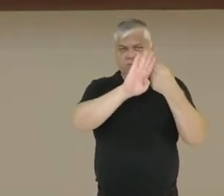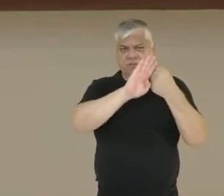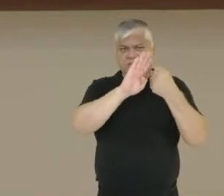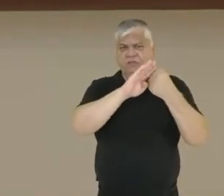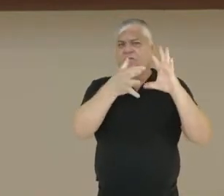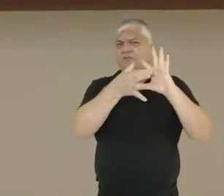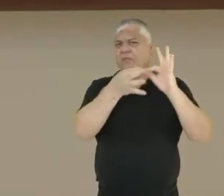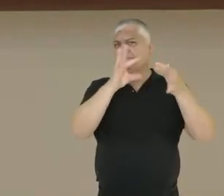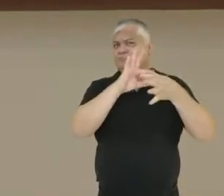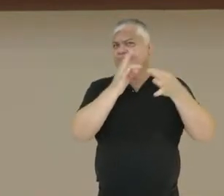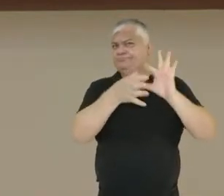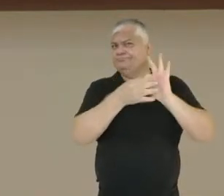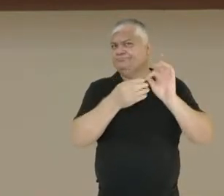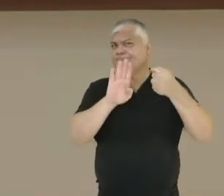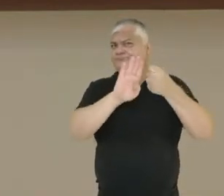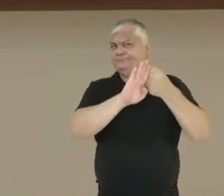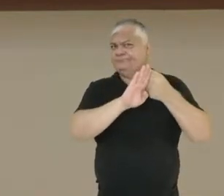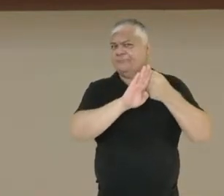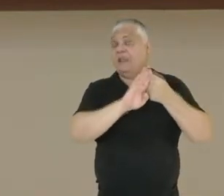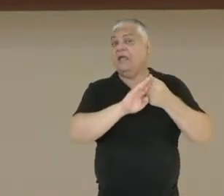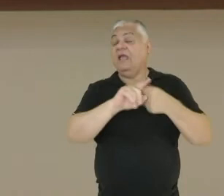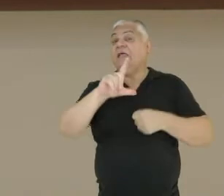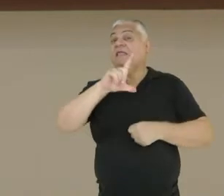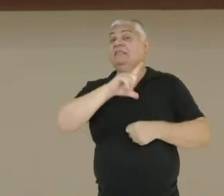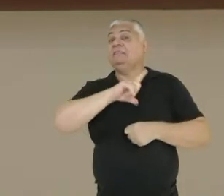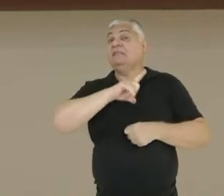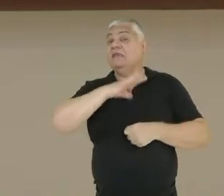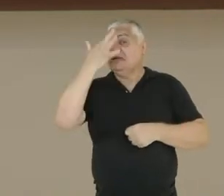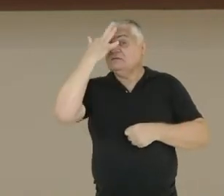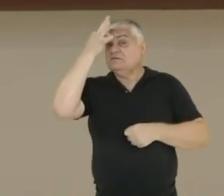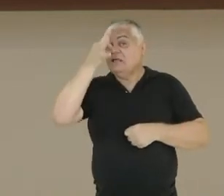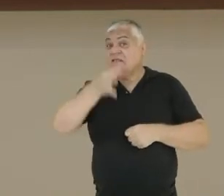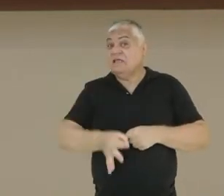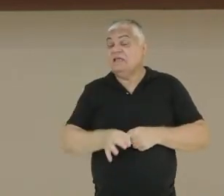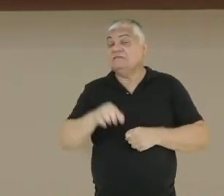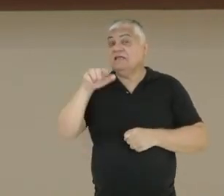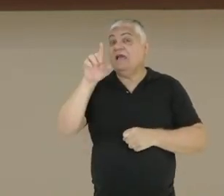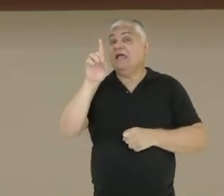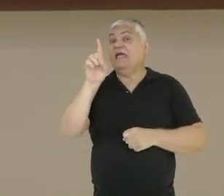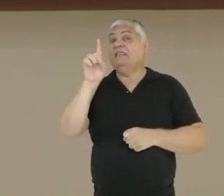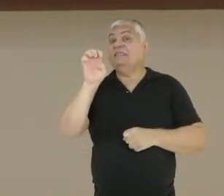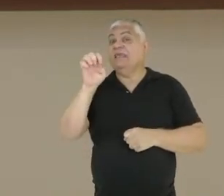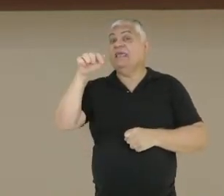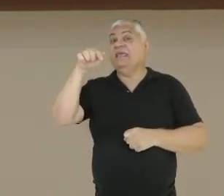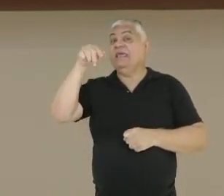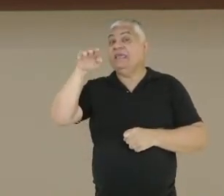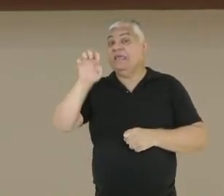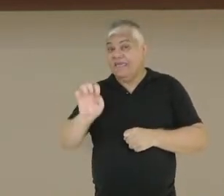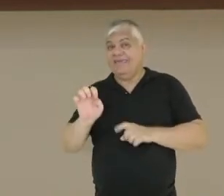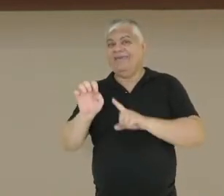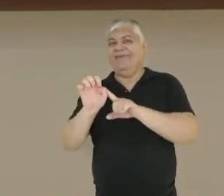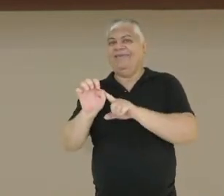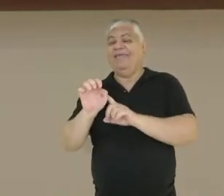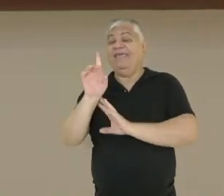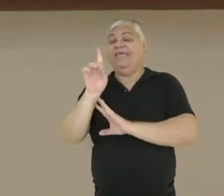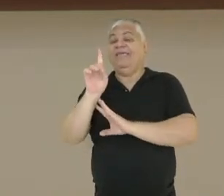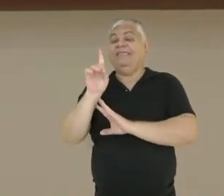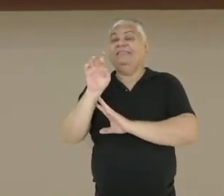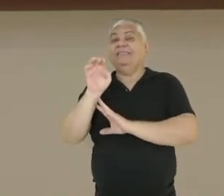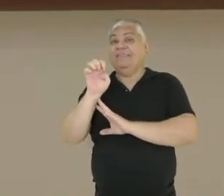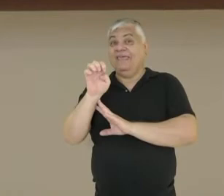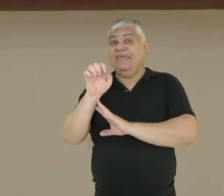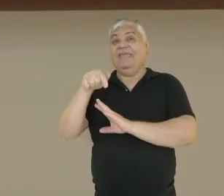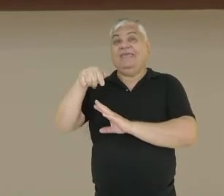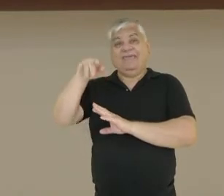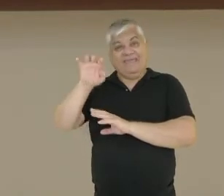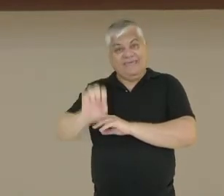substantivo abstrato? Tenha certeza de que é uma informação verdadeira antes de compartilhá-la. São 3 orações.